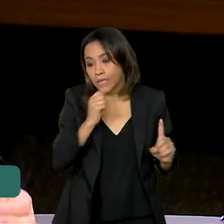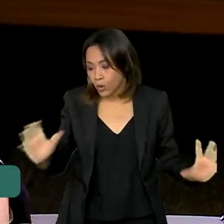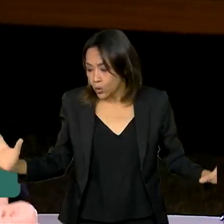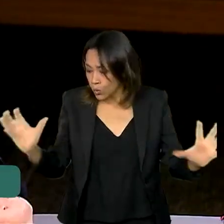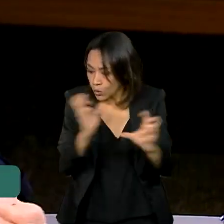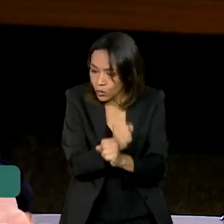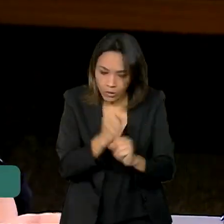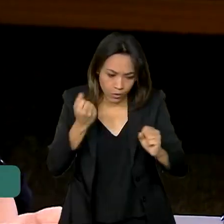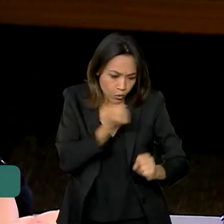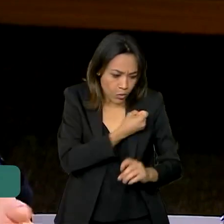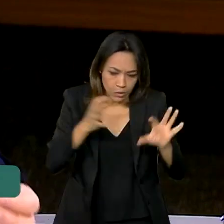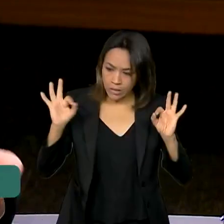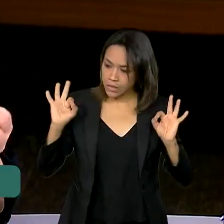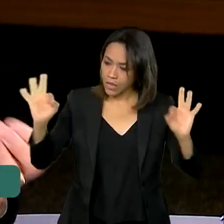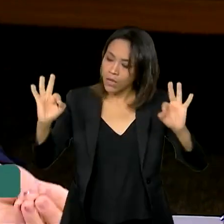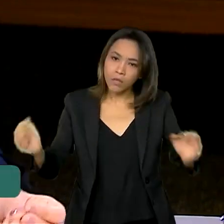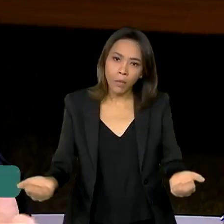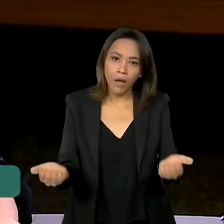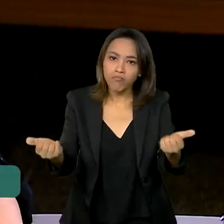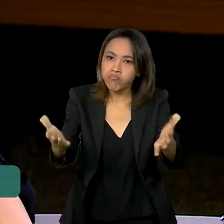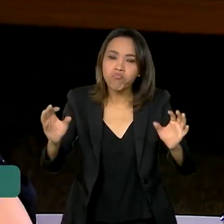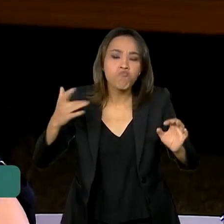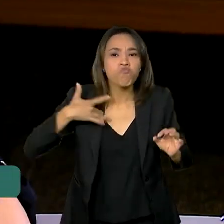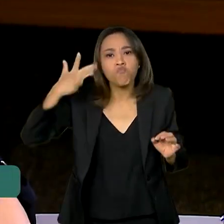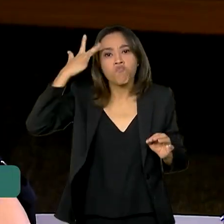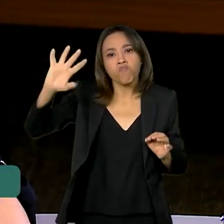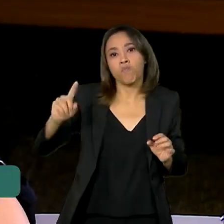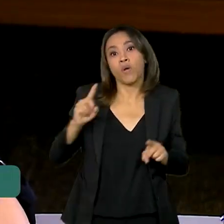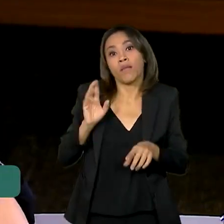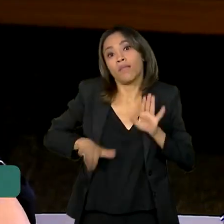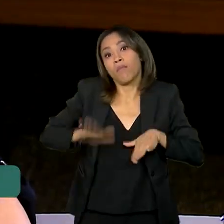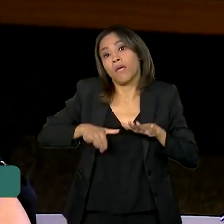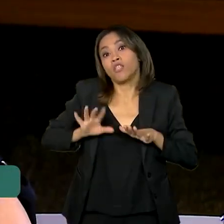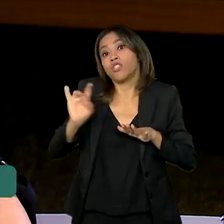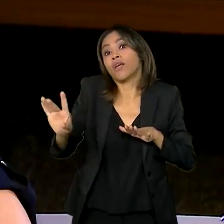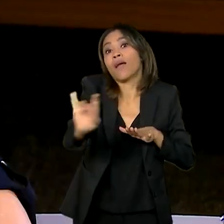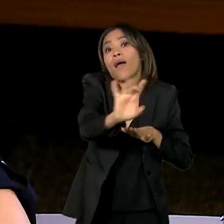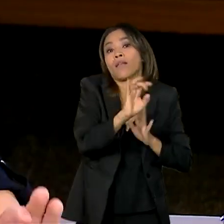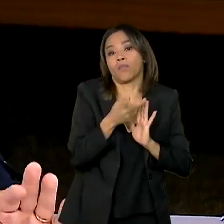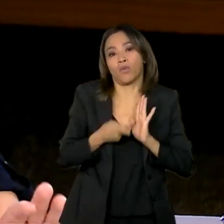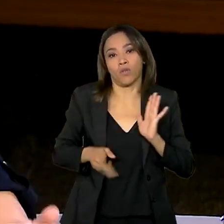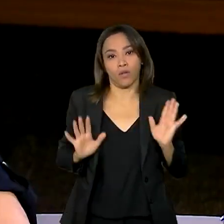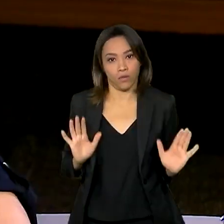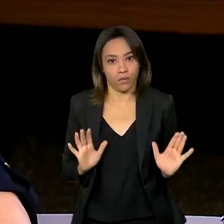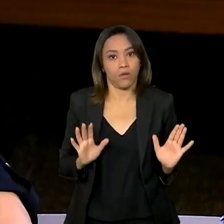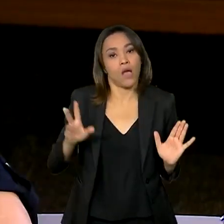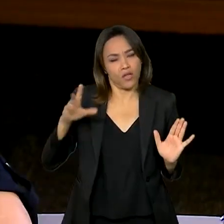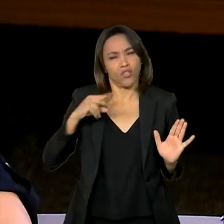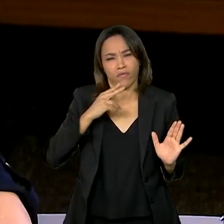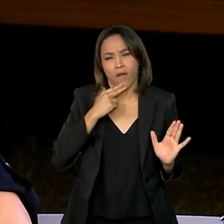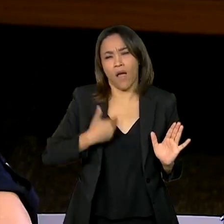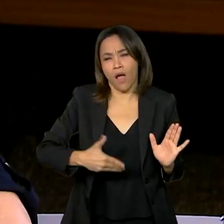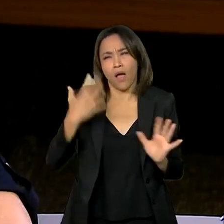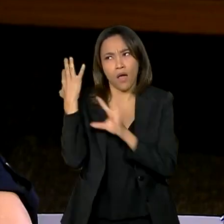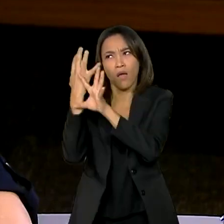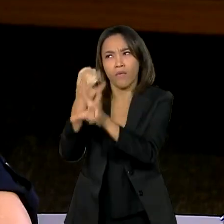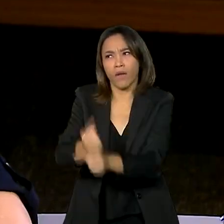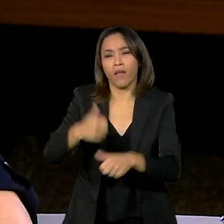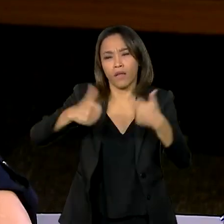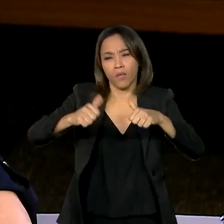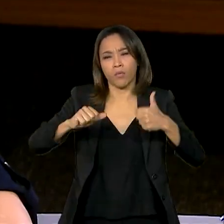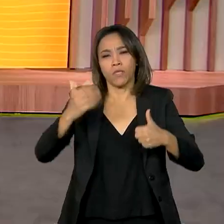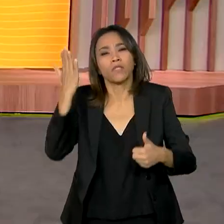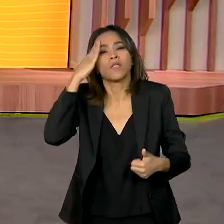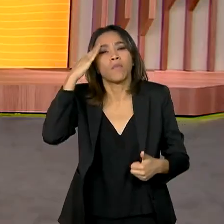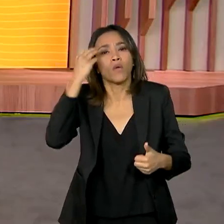número certo de habitações possíveis, que também depende um pouco de cada projeto, mas a gente em breve deve tentar fazer um balanço para ter esse número mais